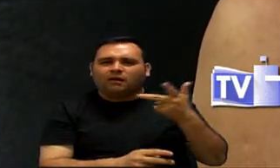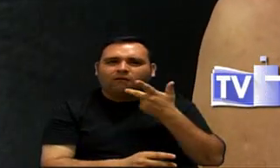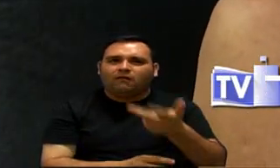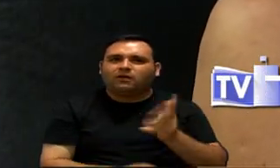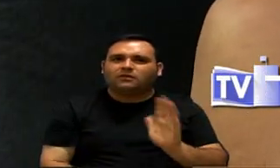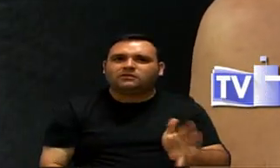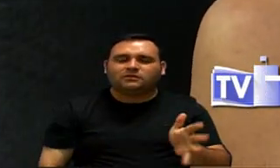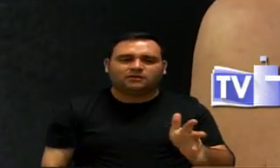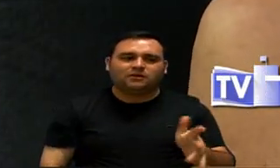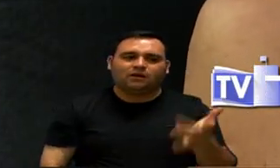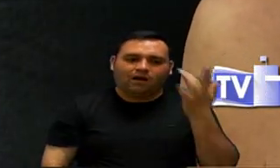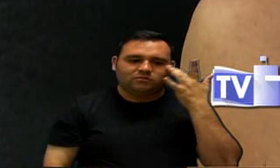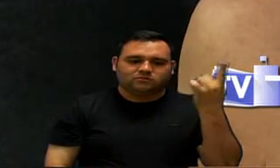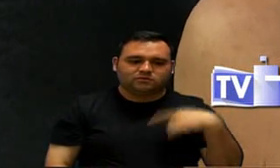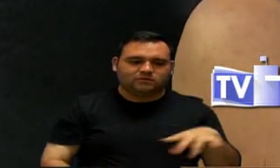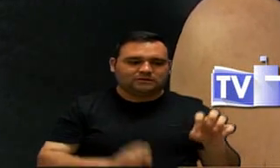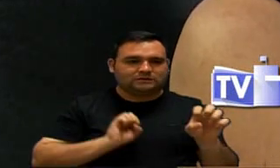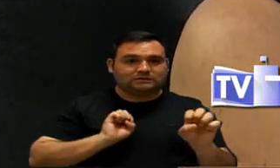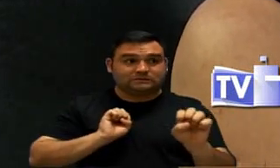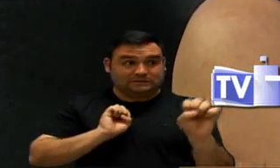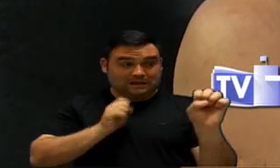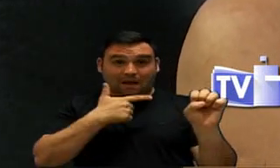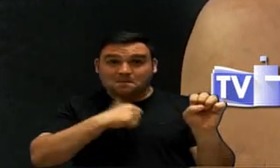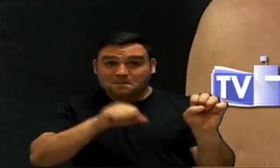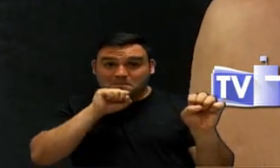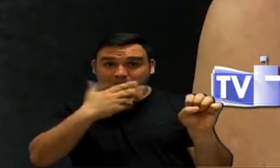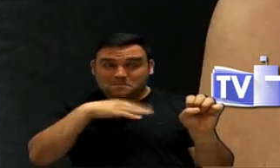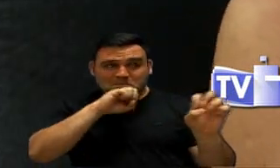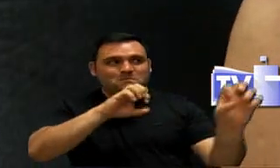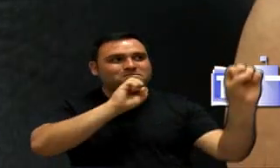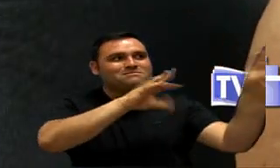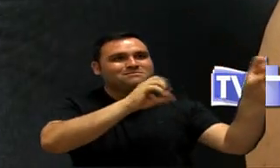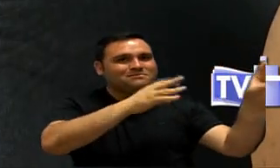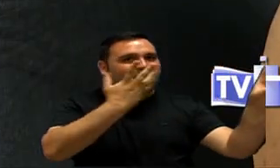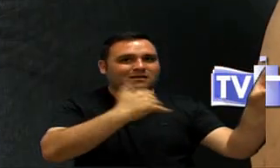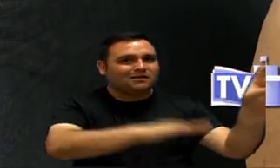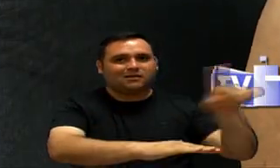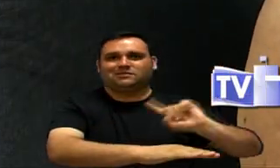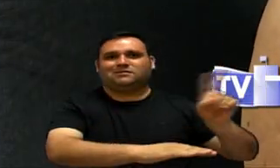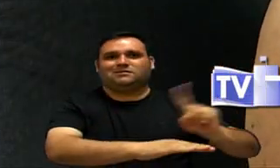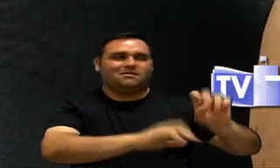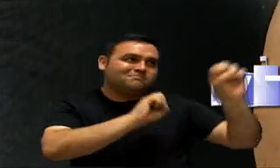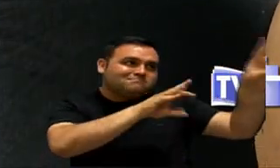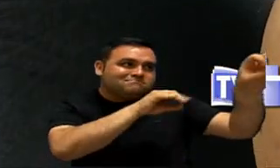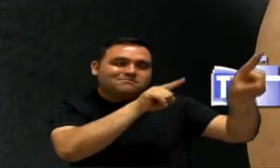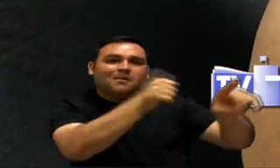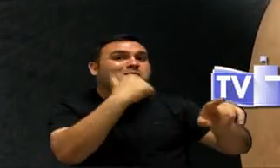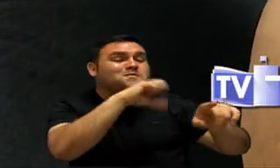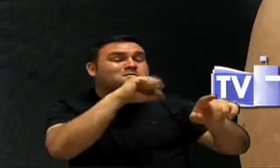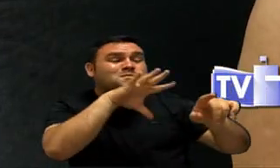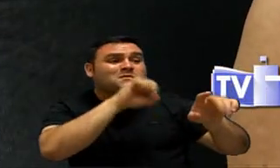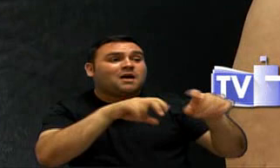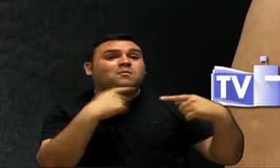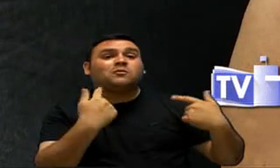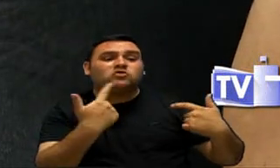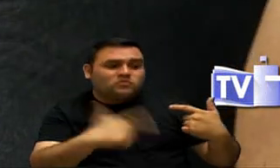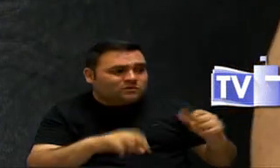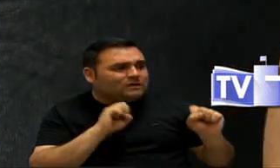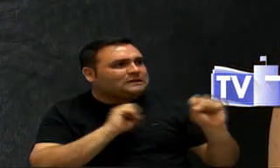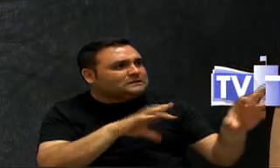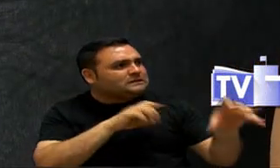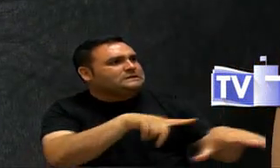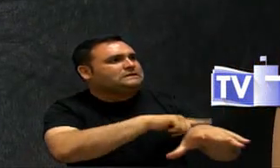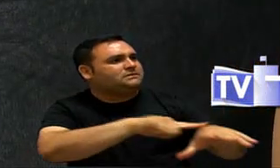falar. Acho que nós temos que dar aula para os pais e não para as crianças, porque nós temos que reeducar.